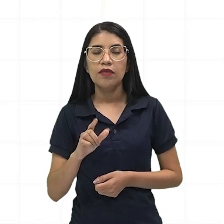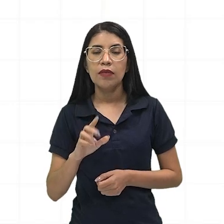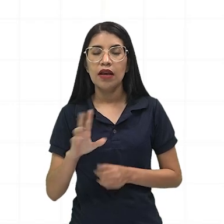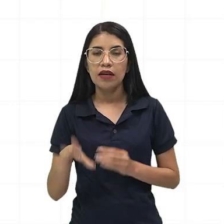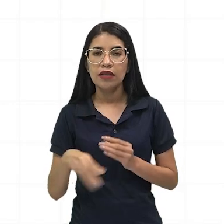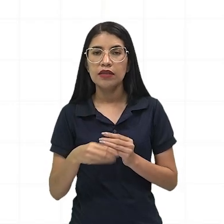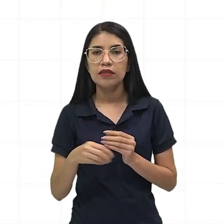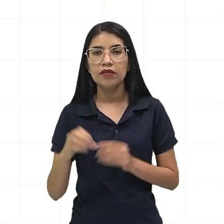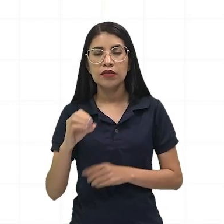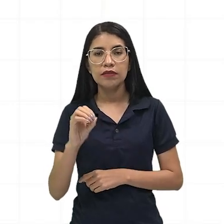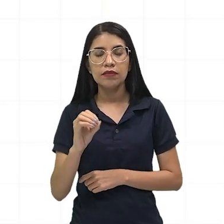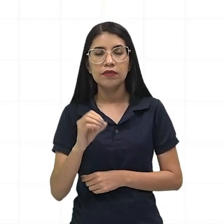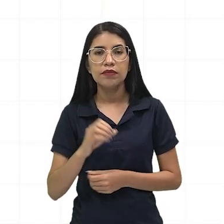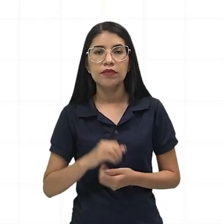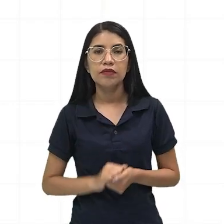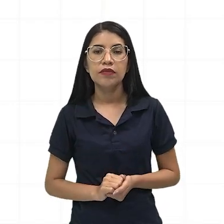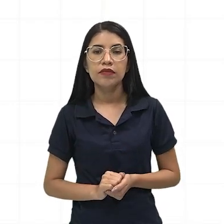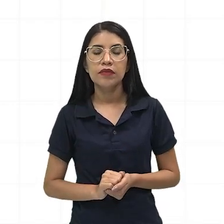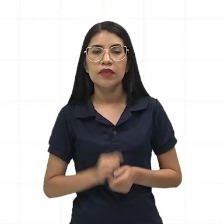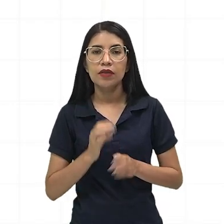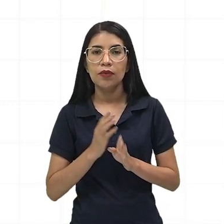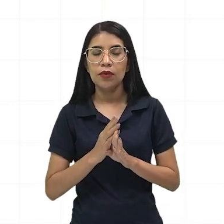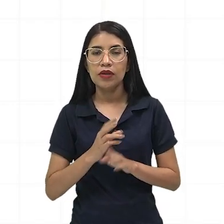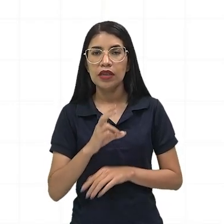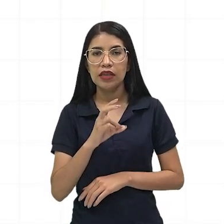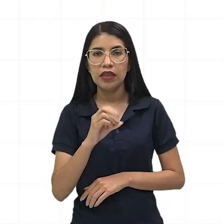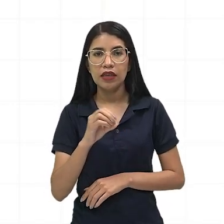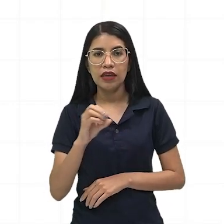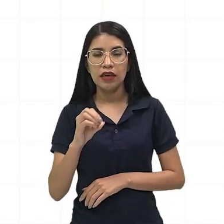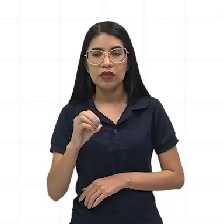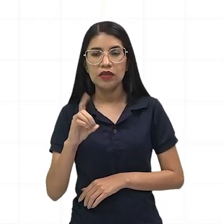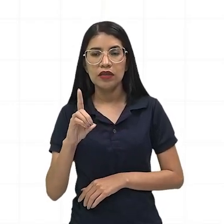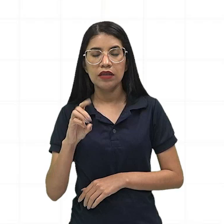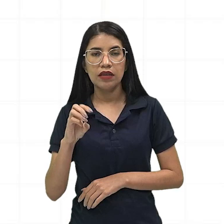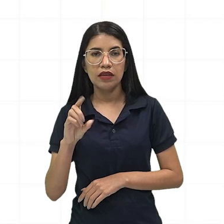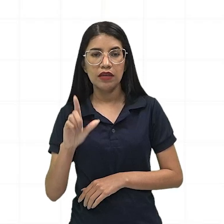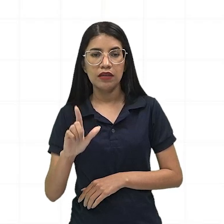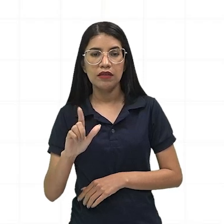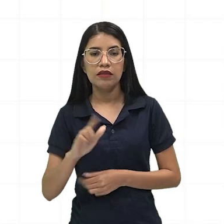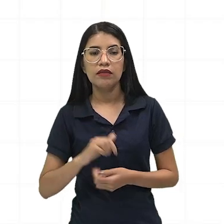um 0. Então, nós temos aqui 500 decilitros.